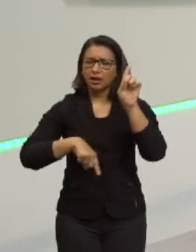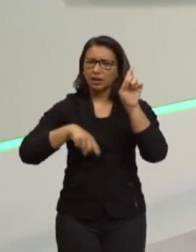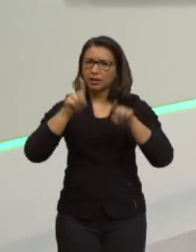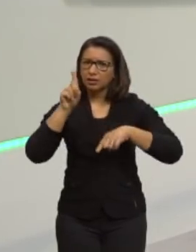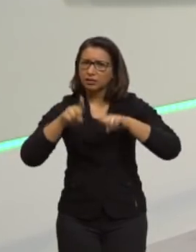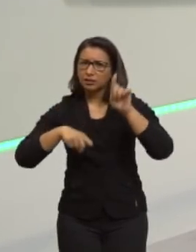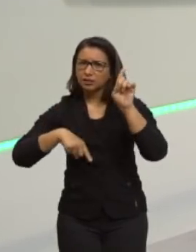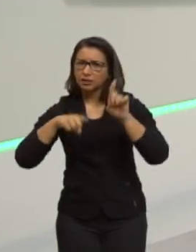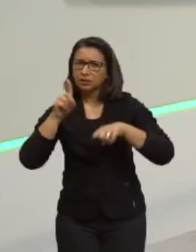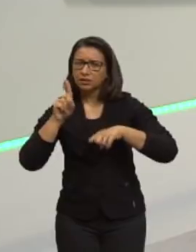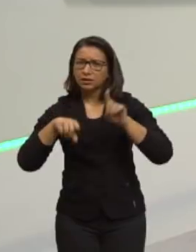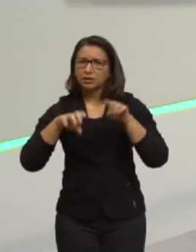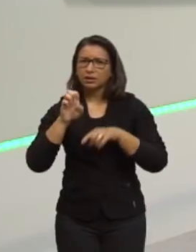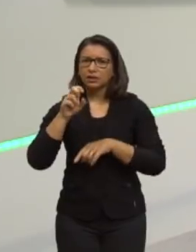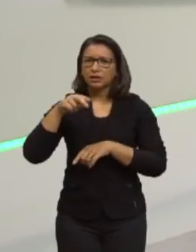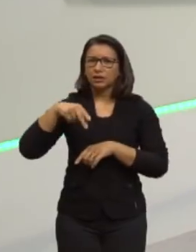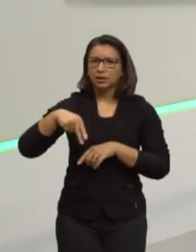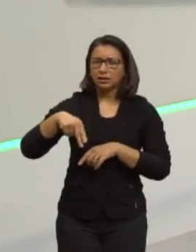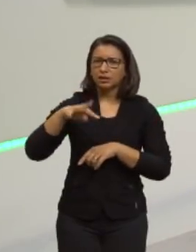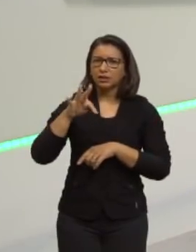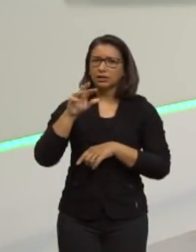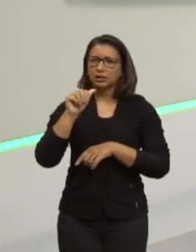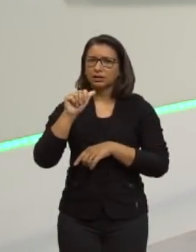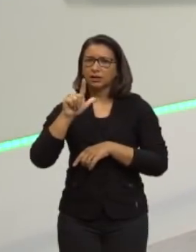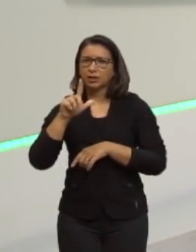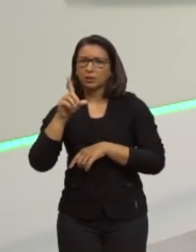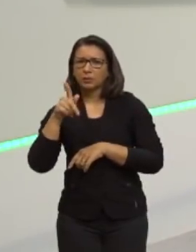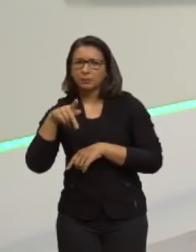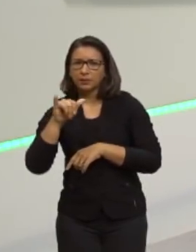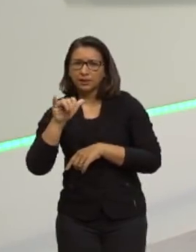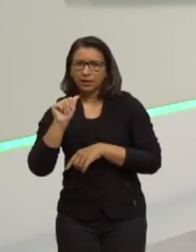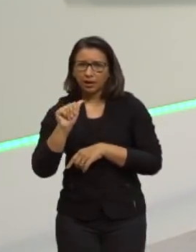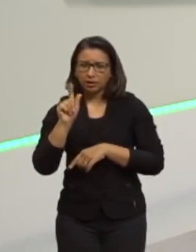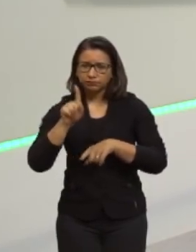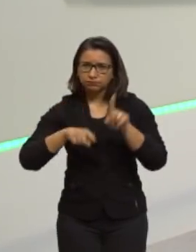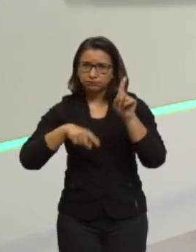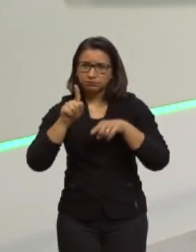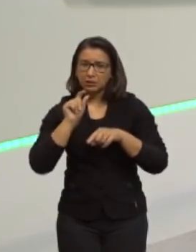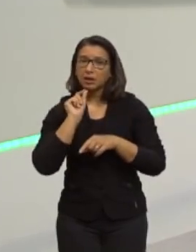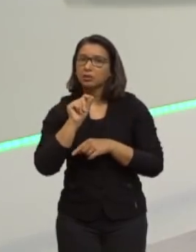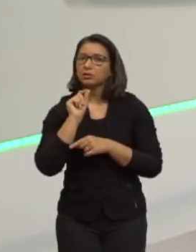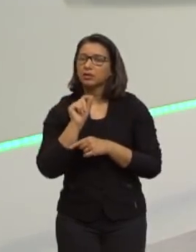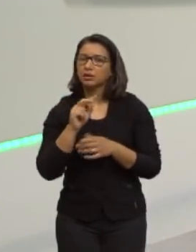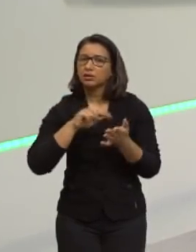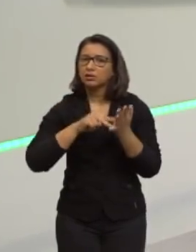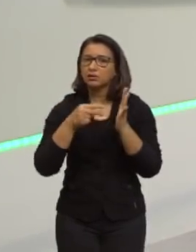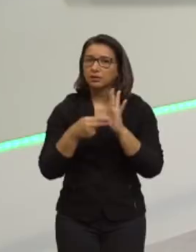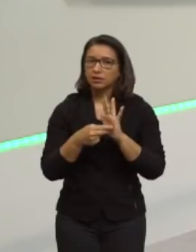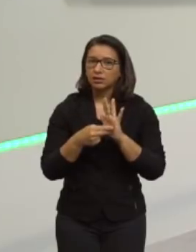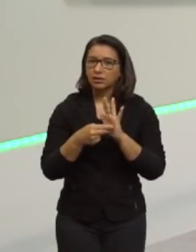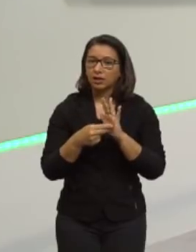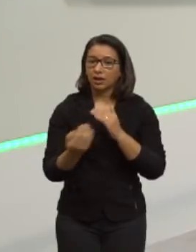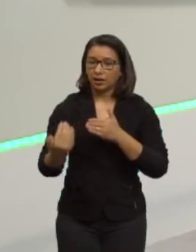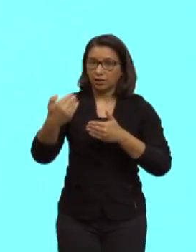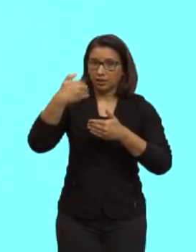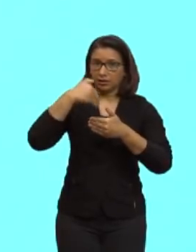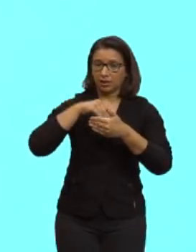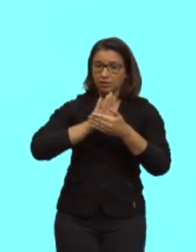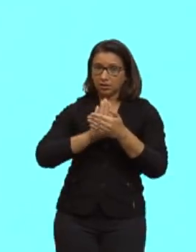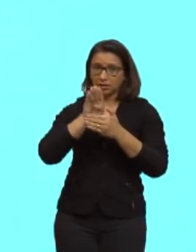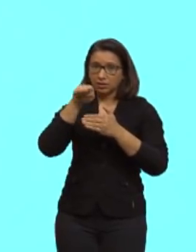o que que é entalpia a entalpia nada mais é do que a entrada ou saída oi oi